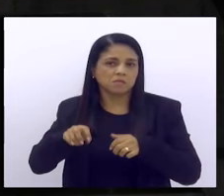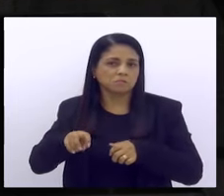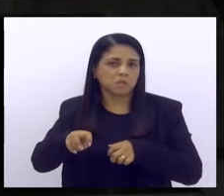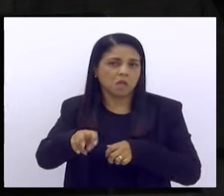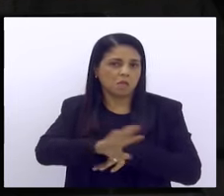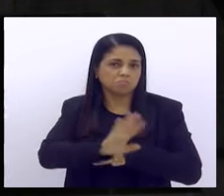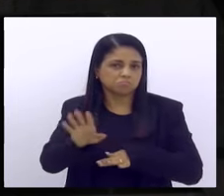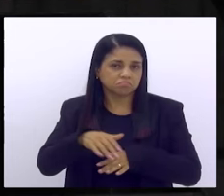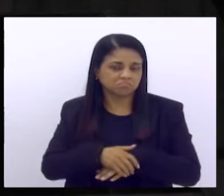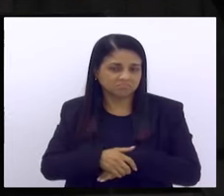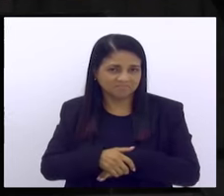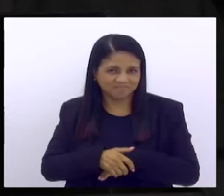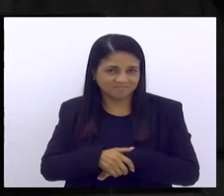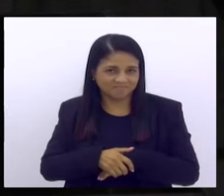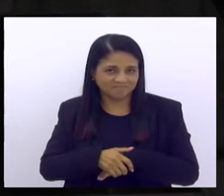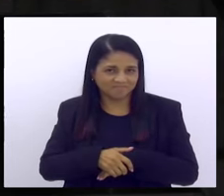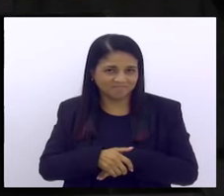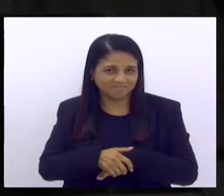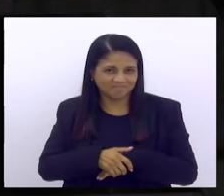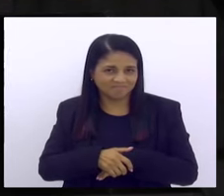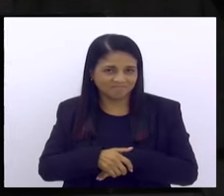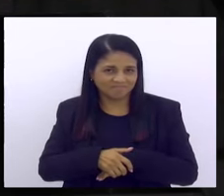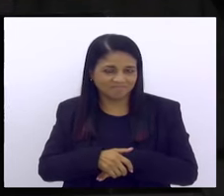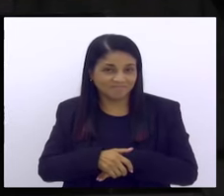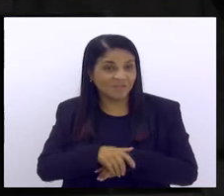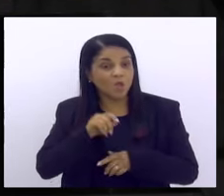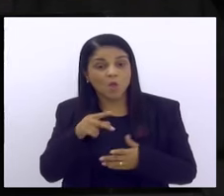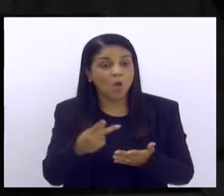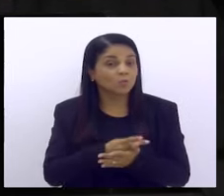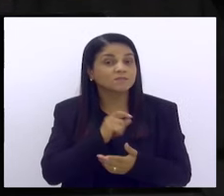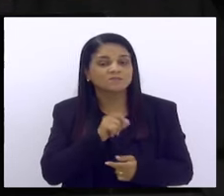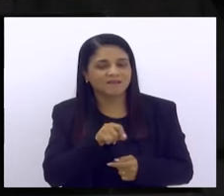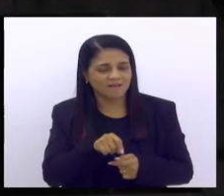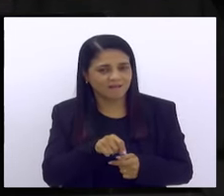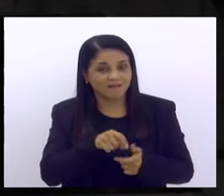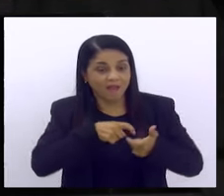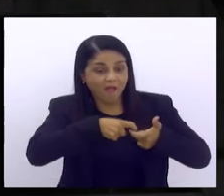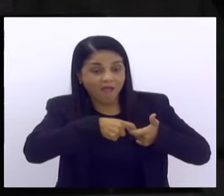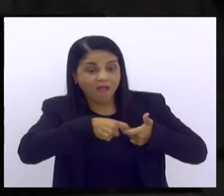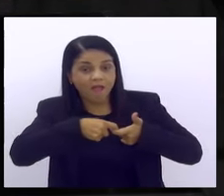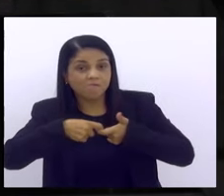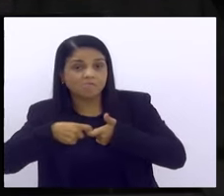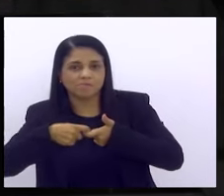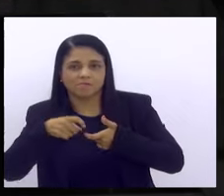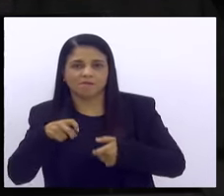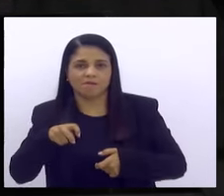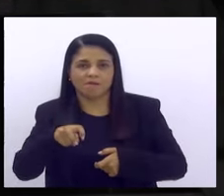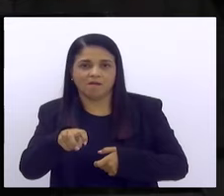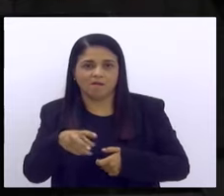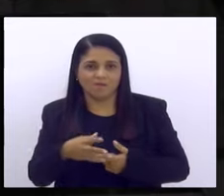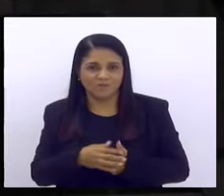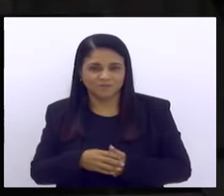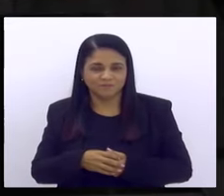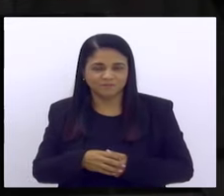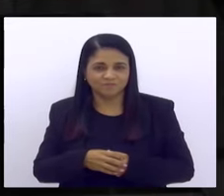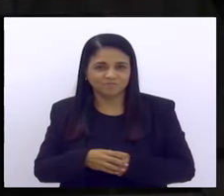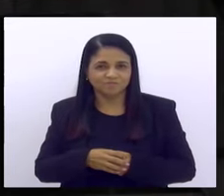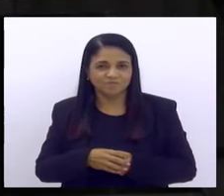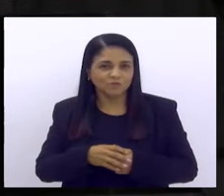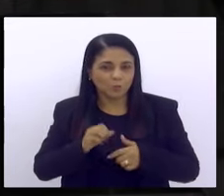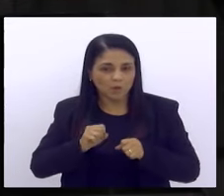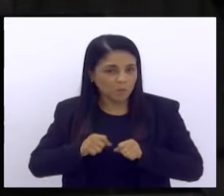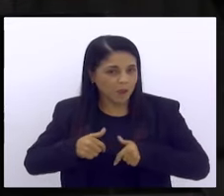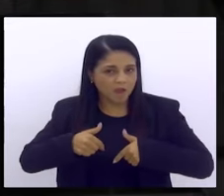Amorim. E não era isso que estava acontecendo. E aí, prefeito, não era uma operação de educar,